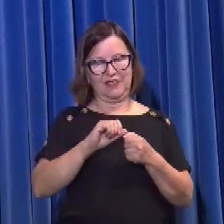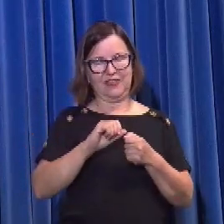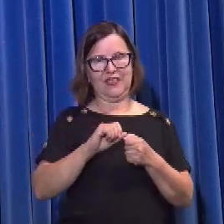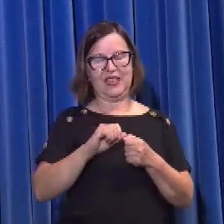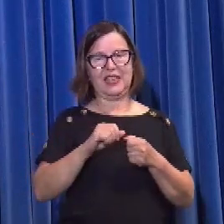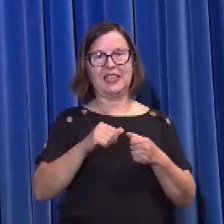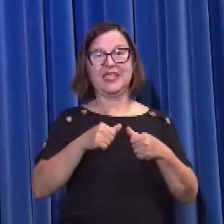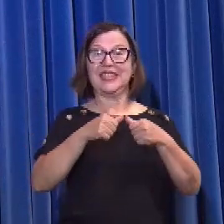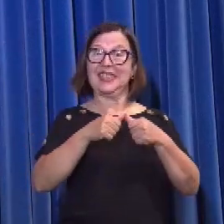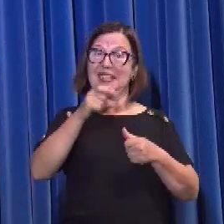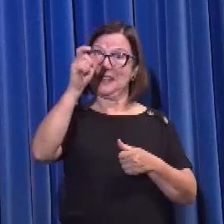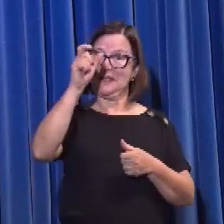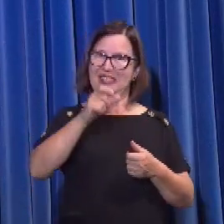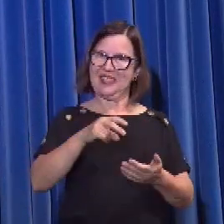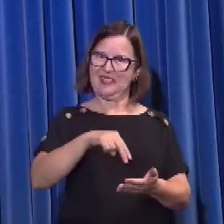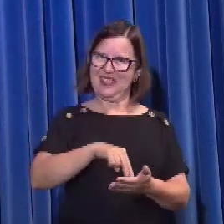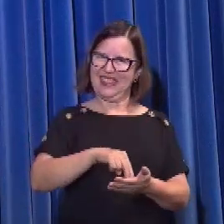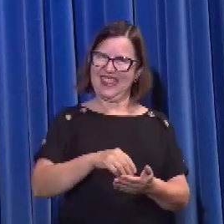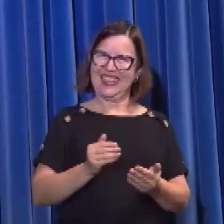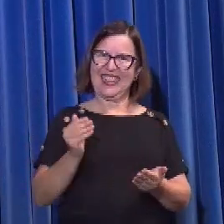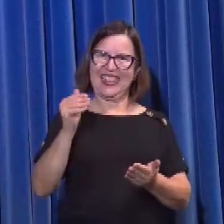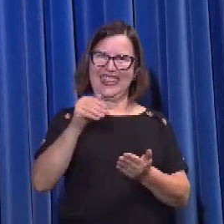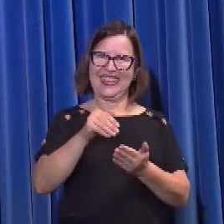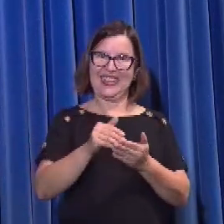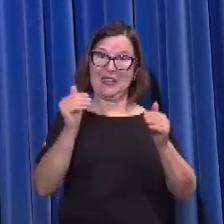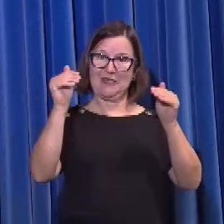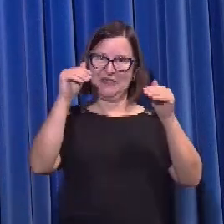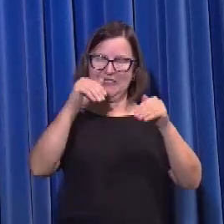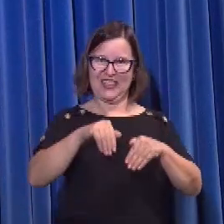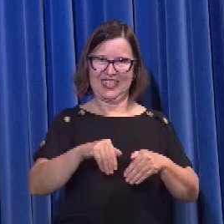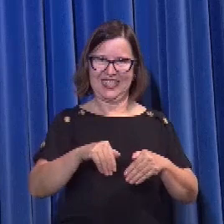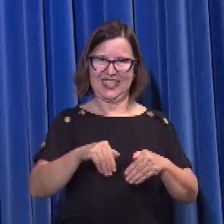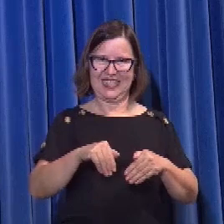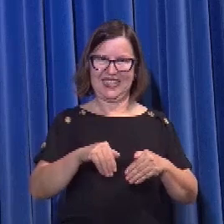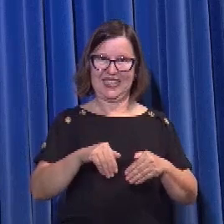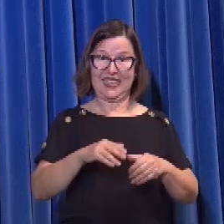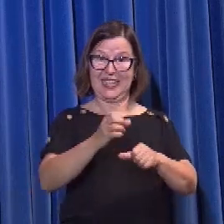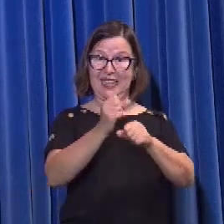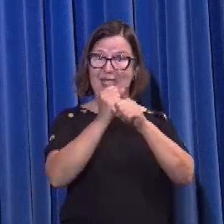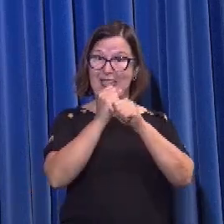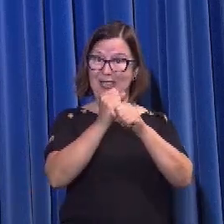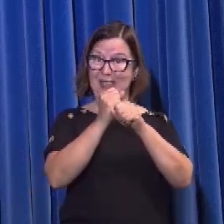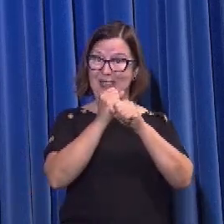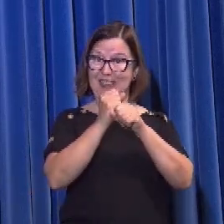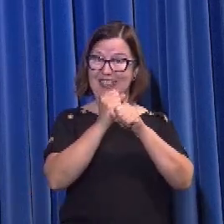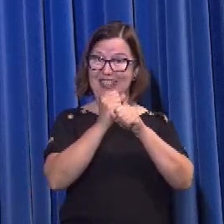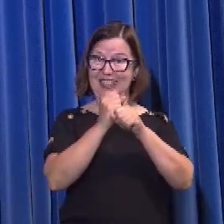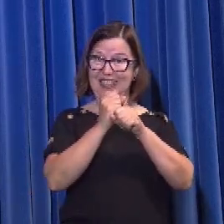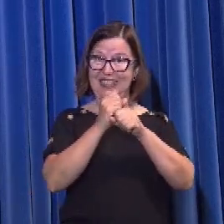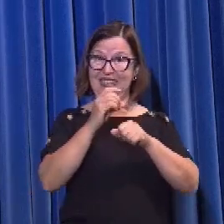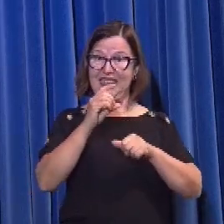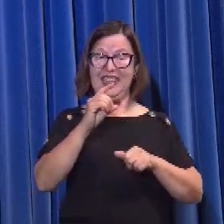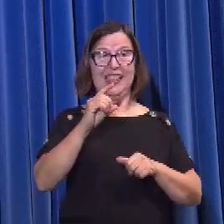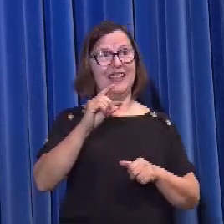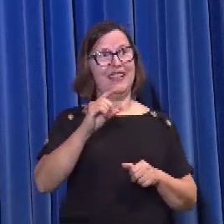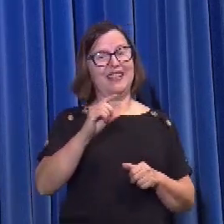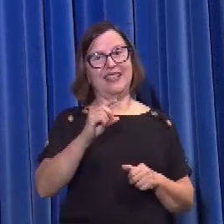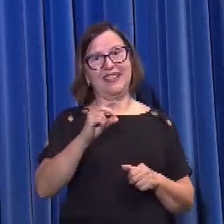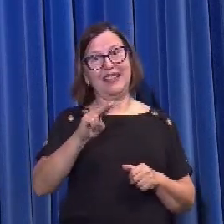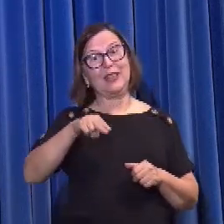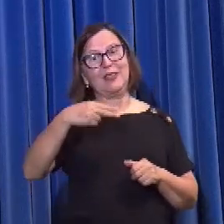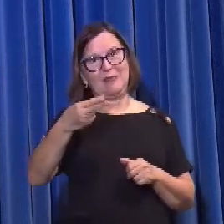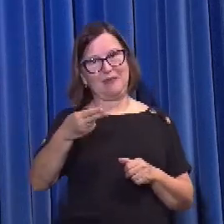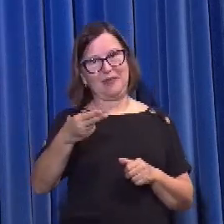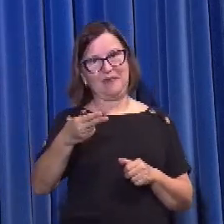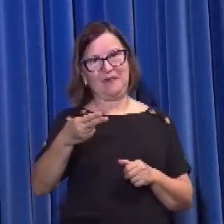fim, graças a Deus. É uma segurança dupla. Somos informados de que, por um lado, Deus nunca se afastará